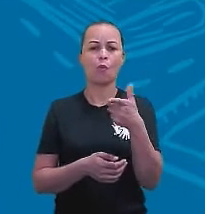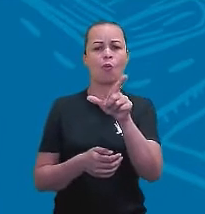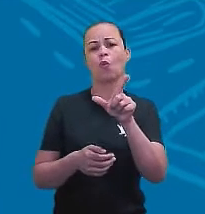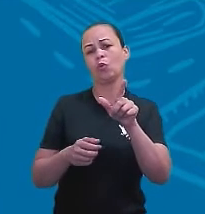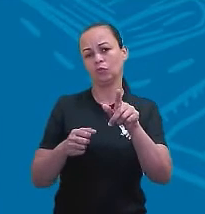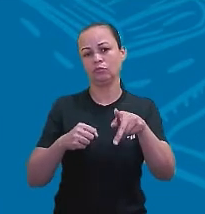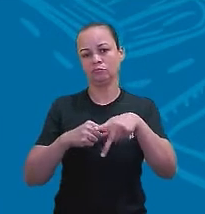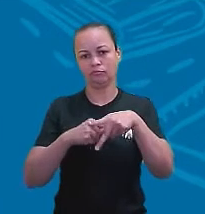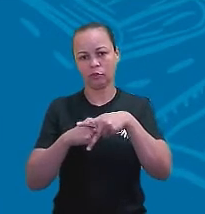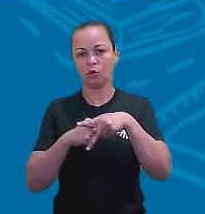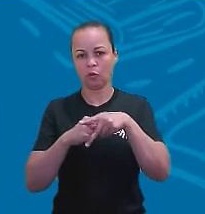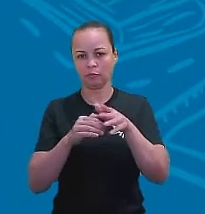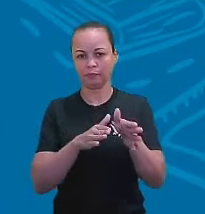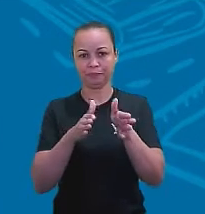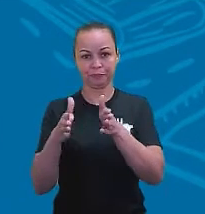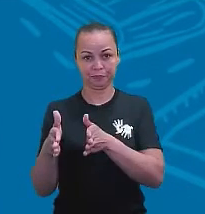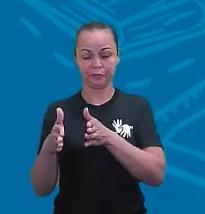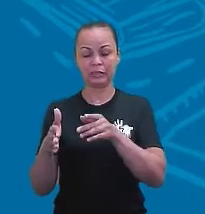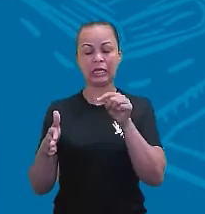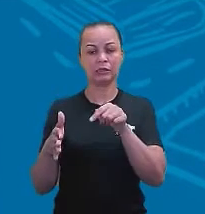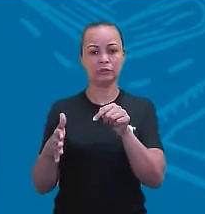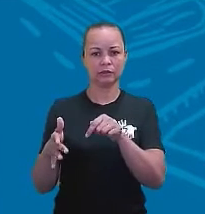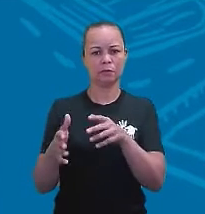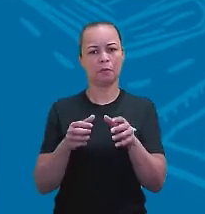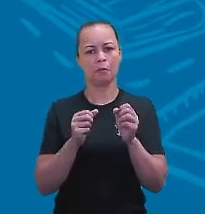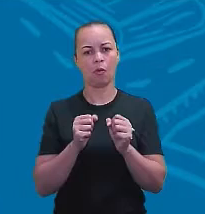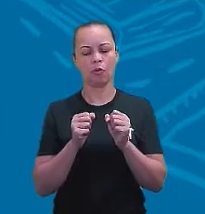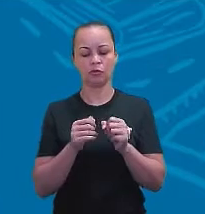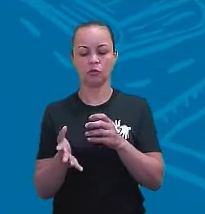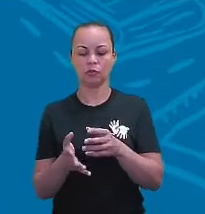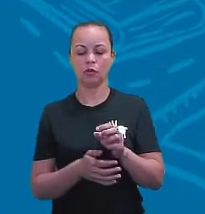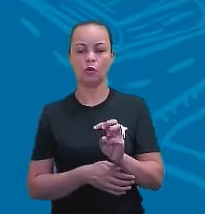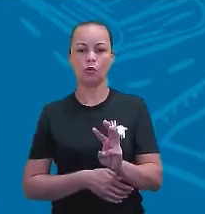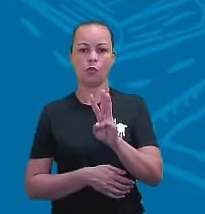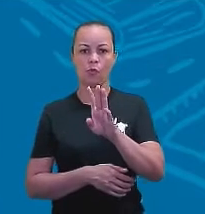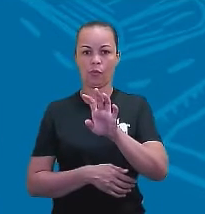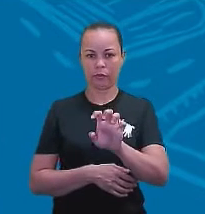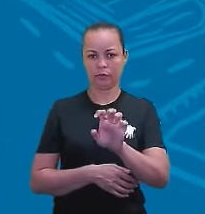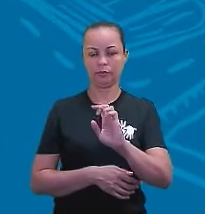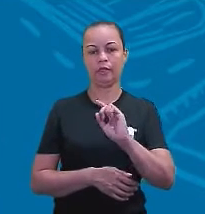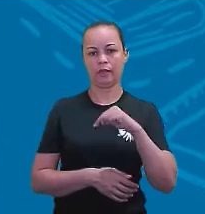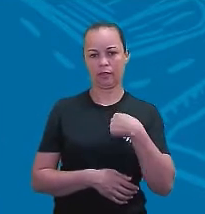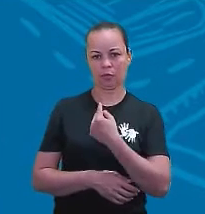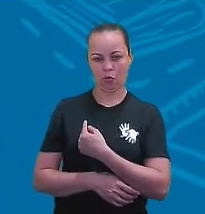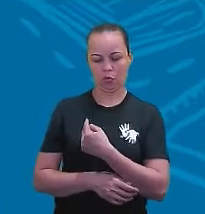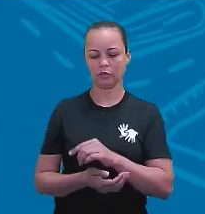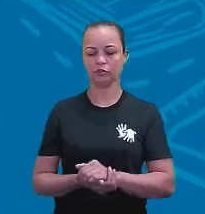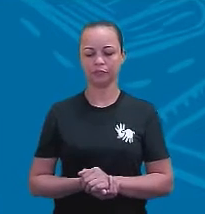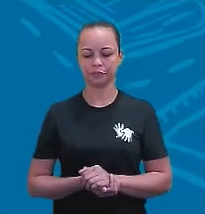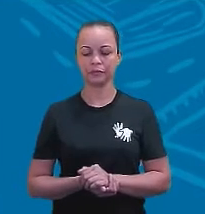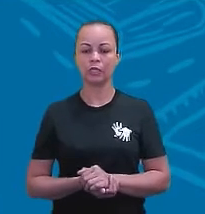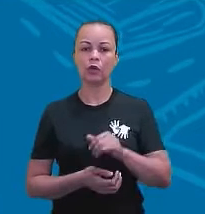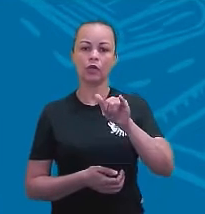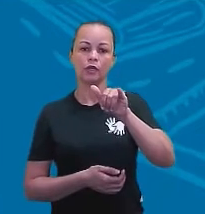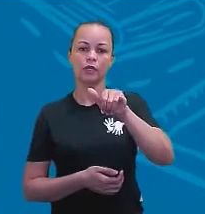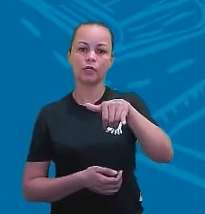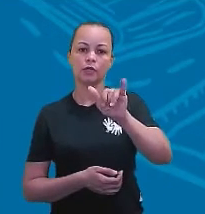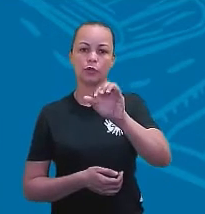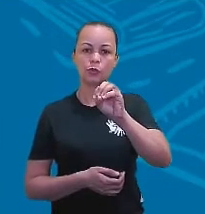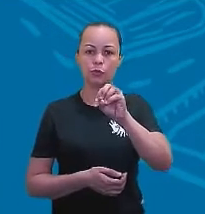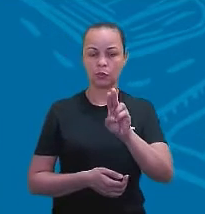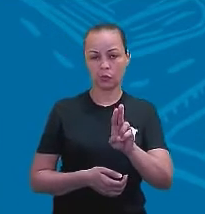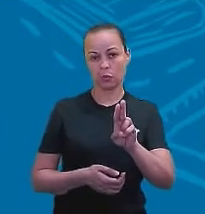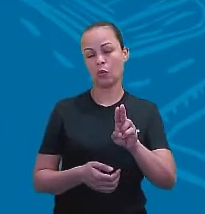que sobram. Então, a gente pode aplicar com quem? Com we, que é chamado de nós, com you, que pode ter duas